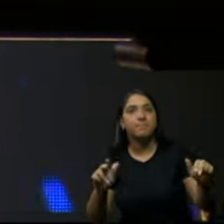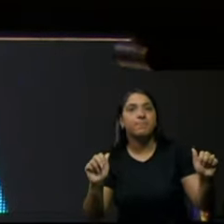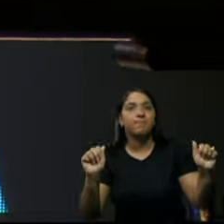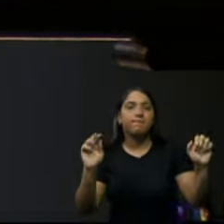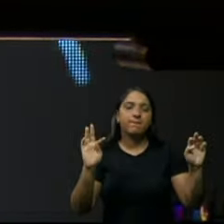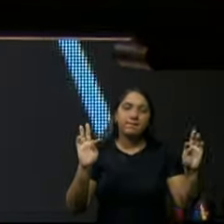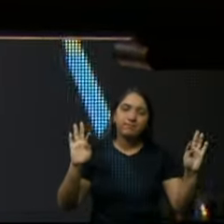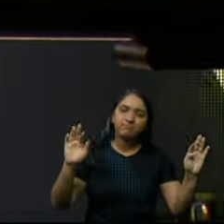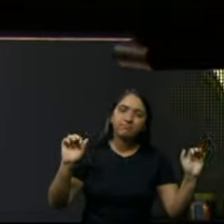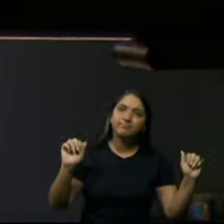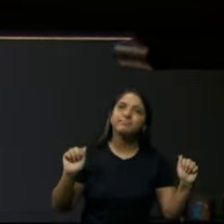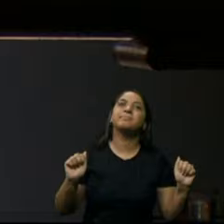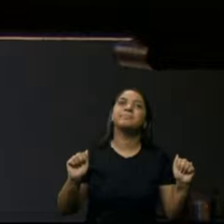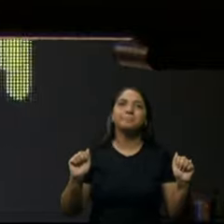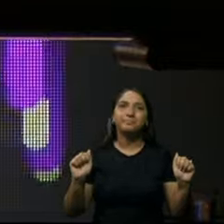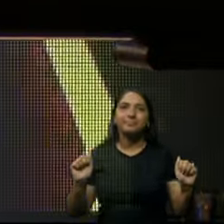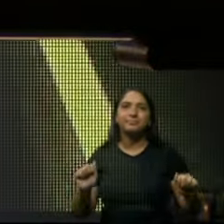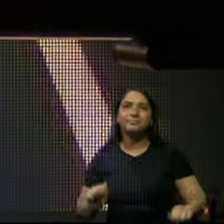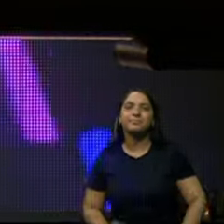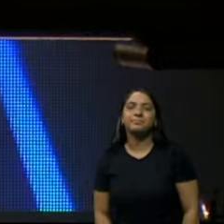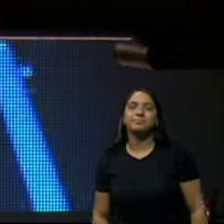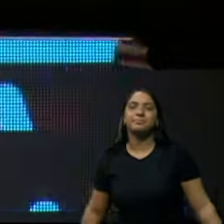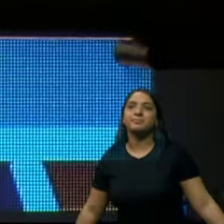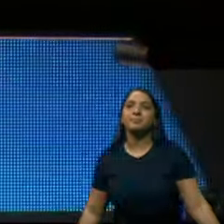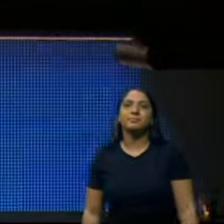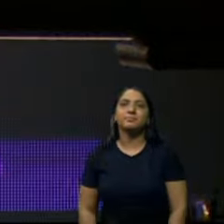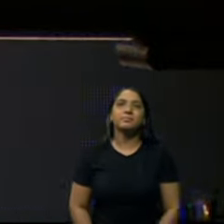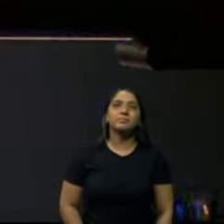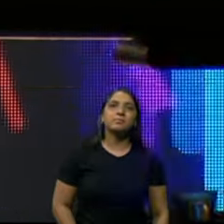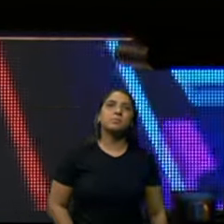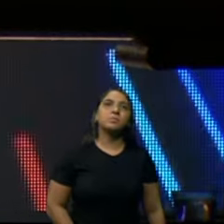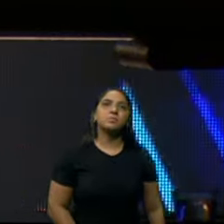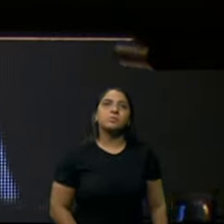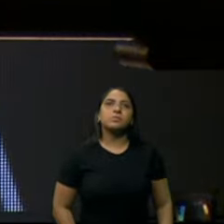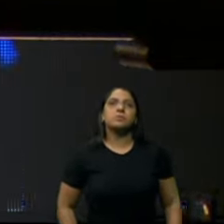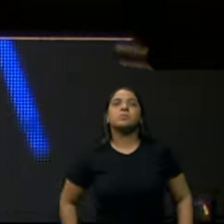E aí E aí